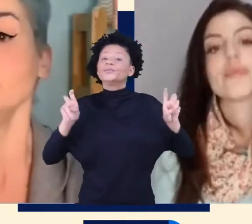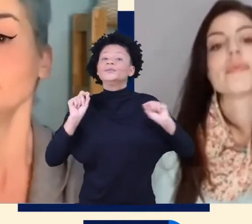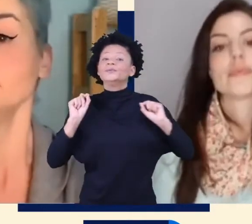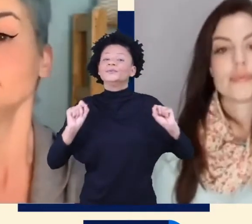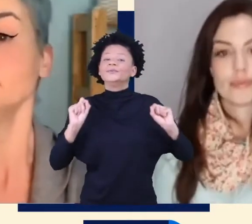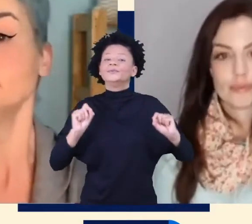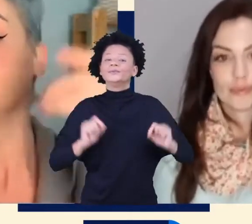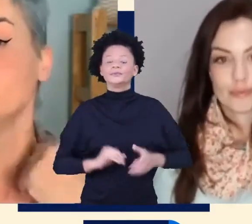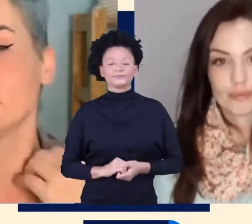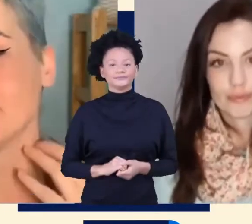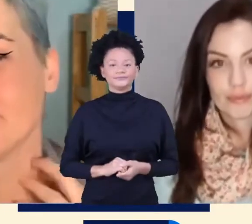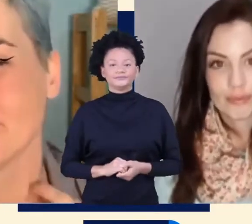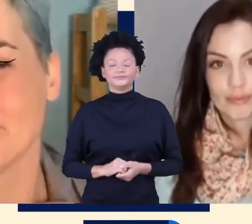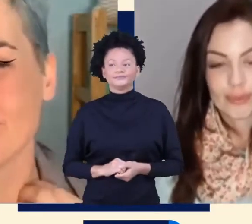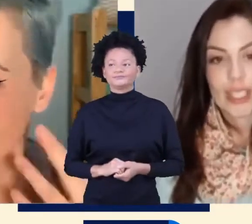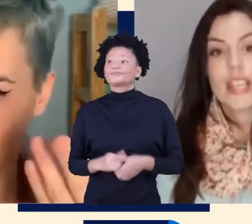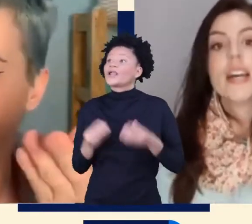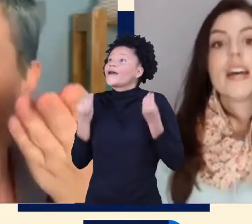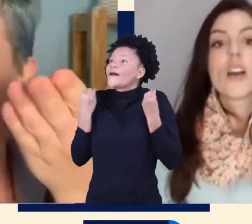é...